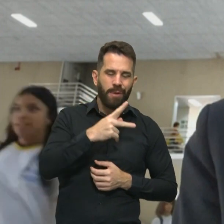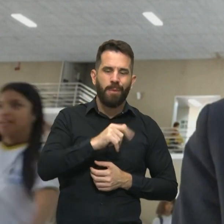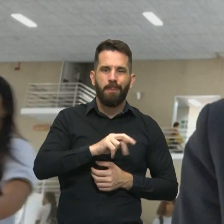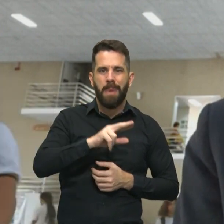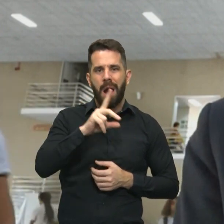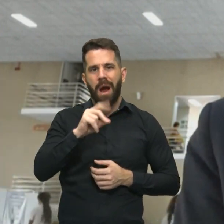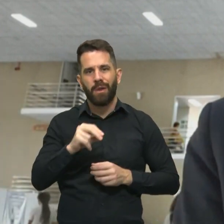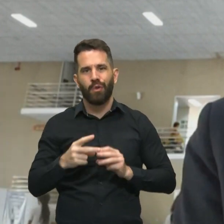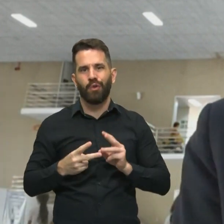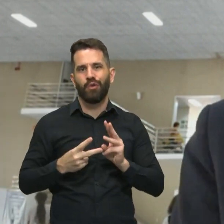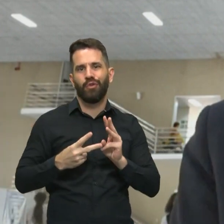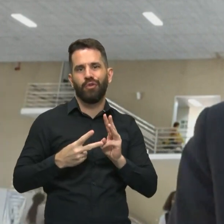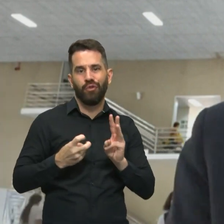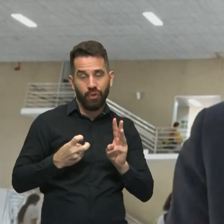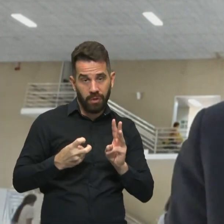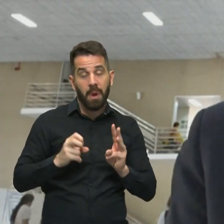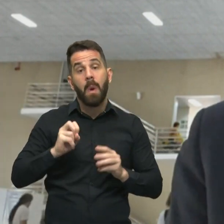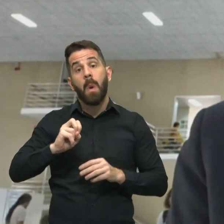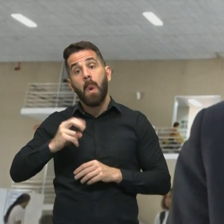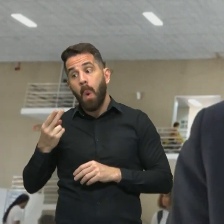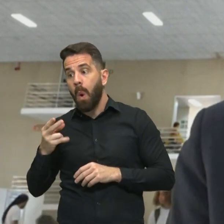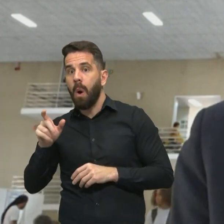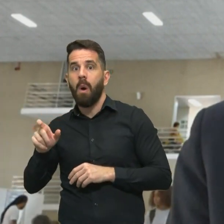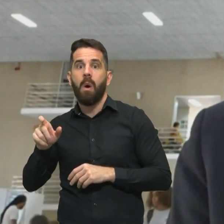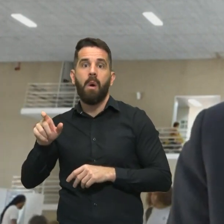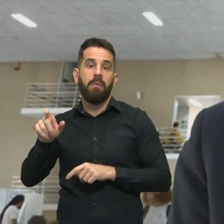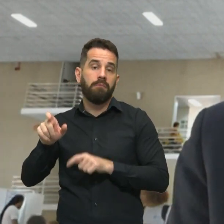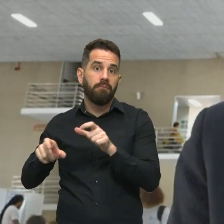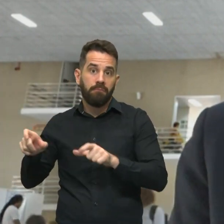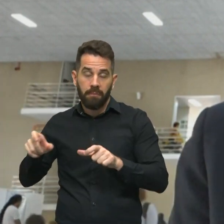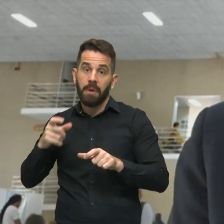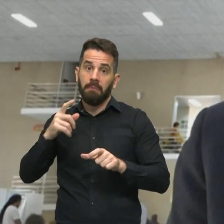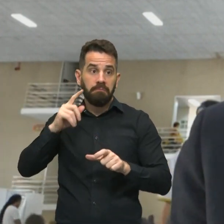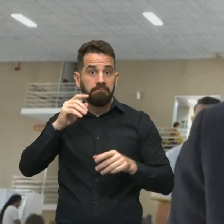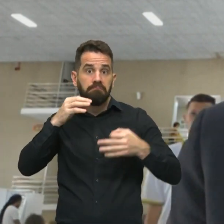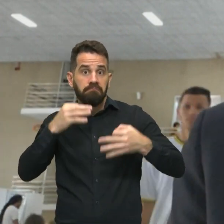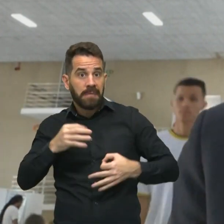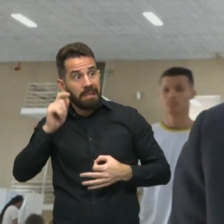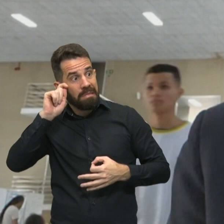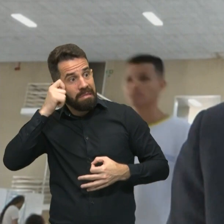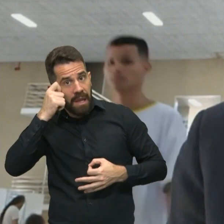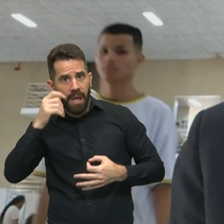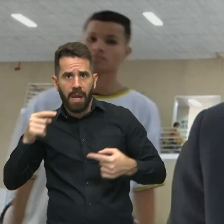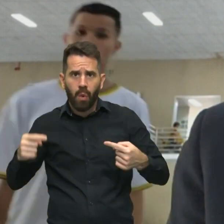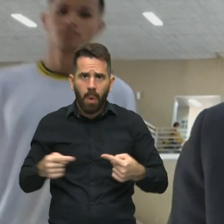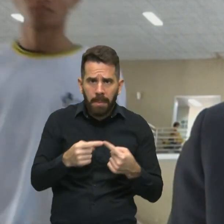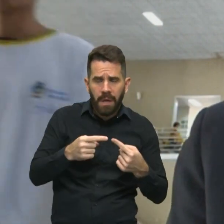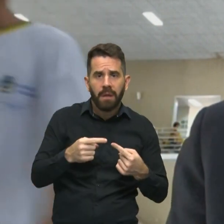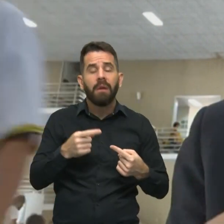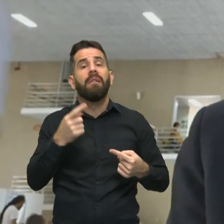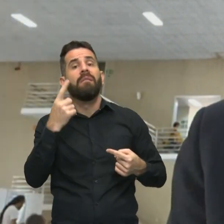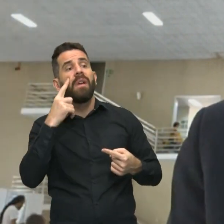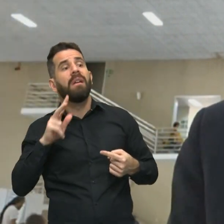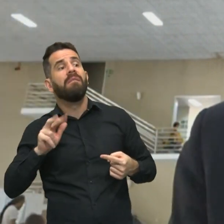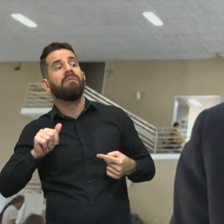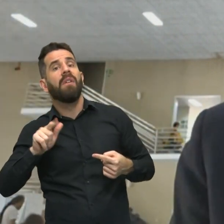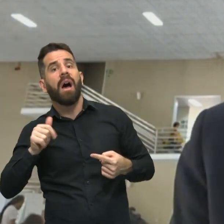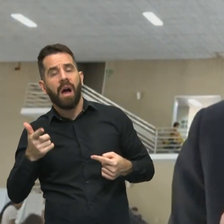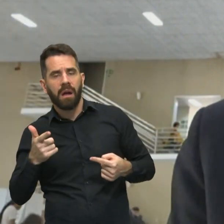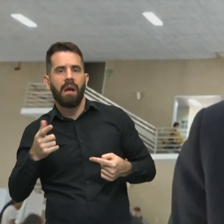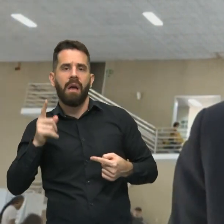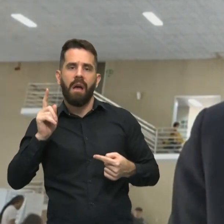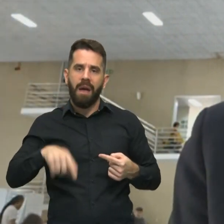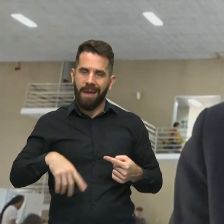tem características negroides e faz jus, né, àquela vaga. Lembrando claramente que são características fenotípicas e